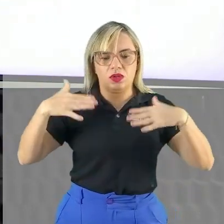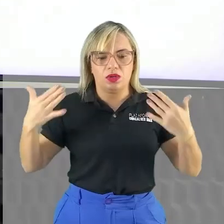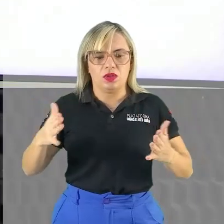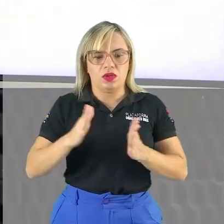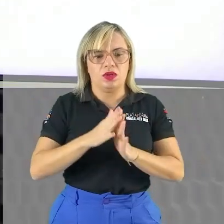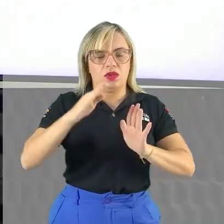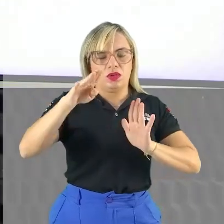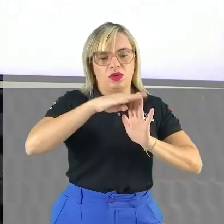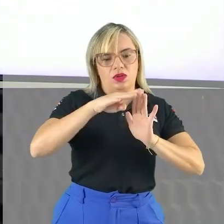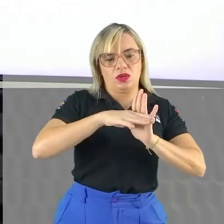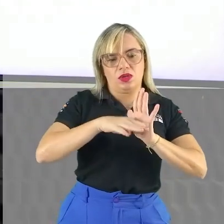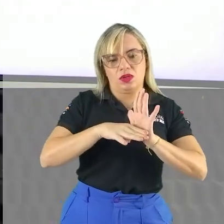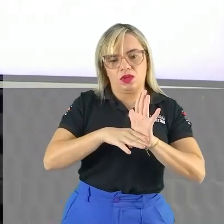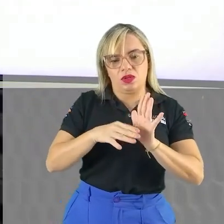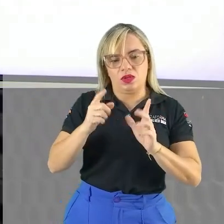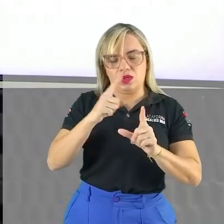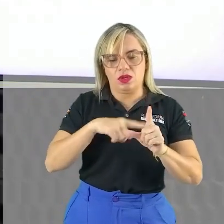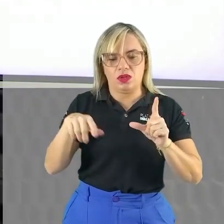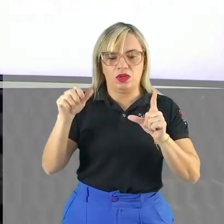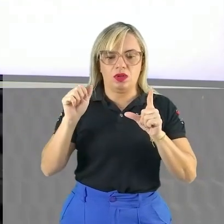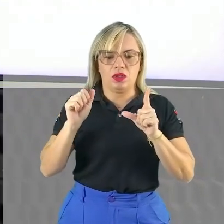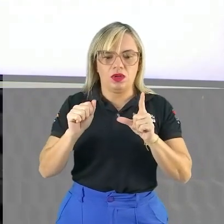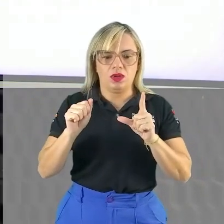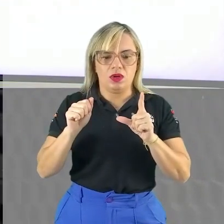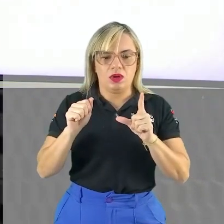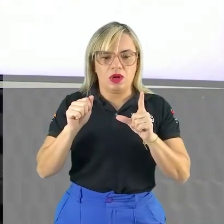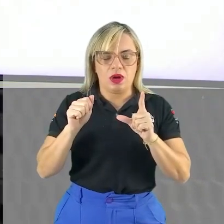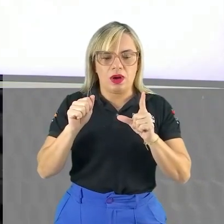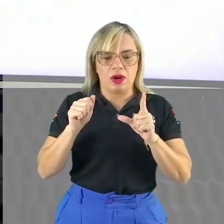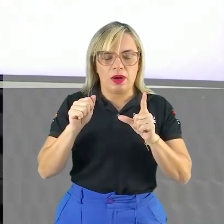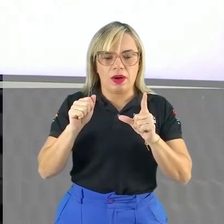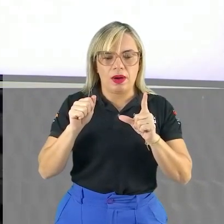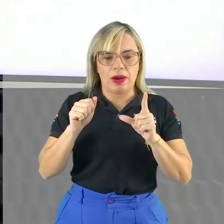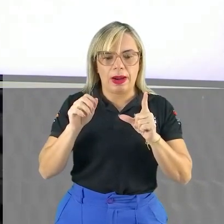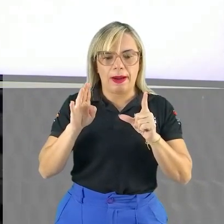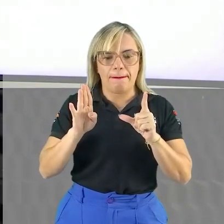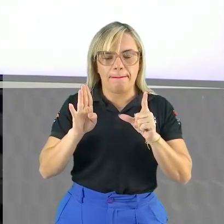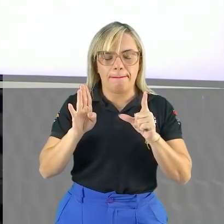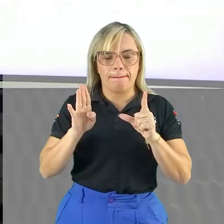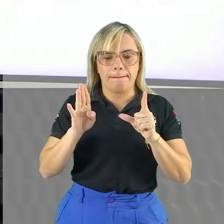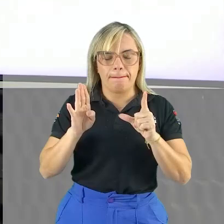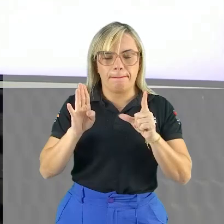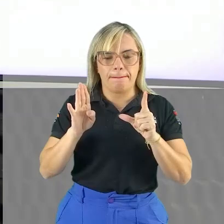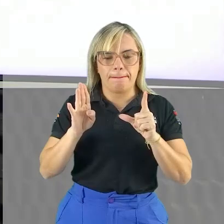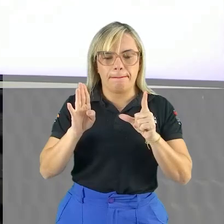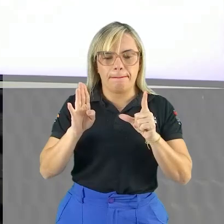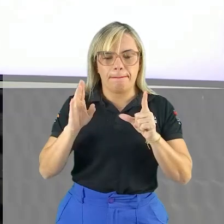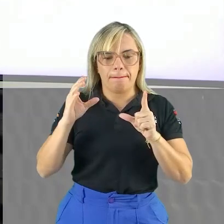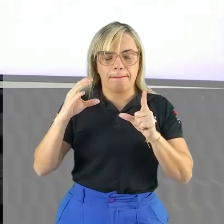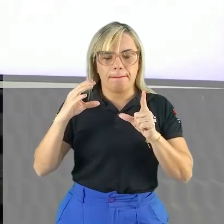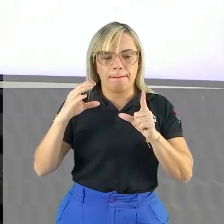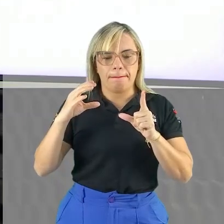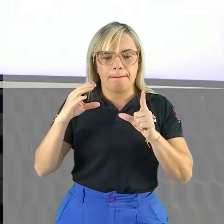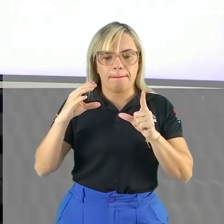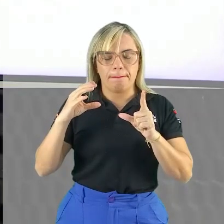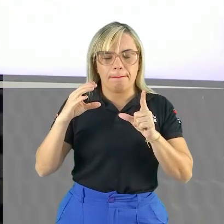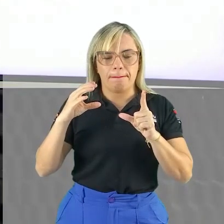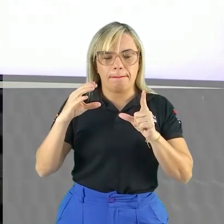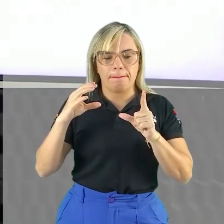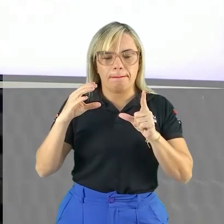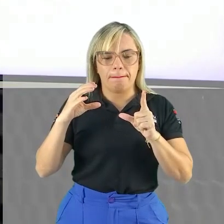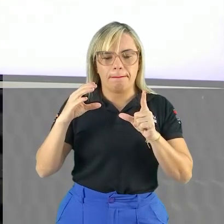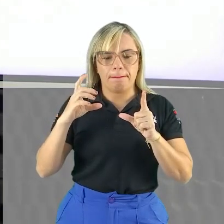nas alternativas diz, a história e a natureza, o exotismo e as culturas, a sociedade e a economia,